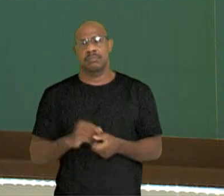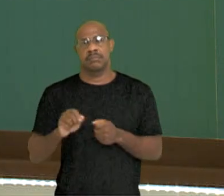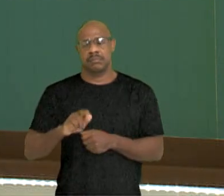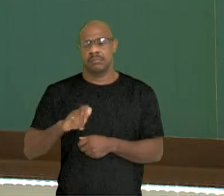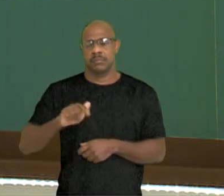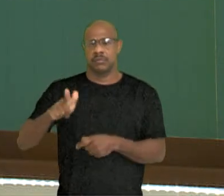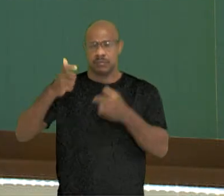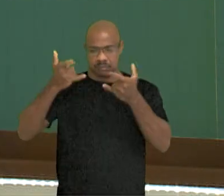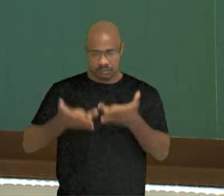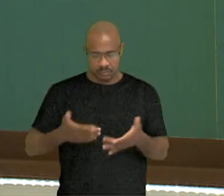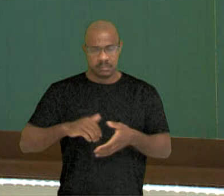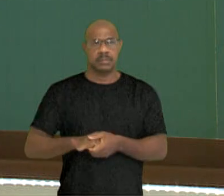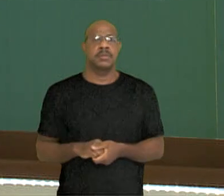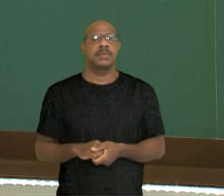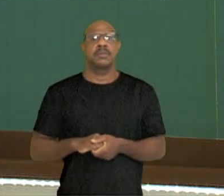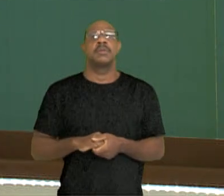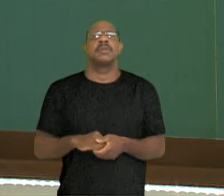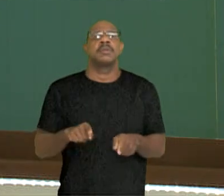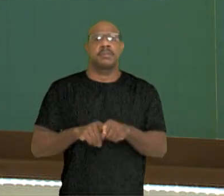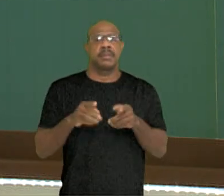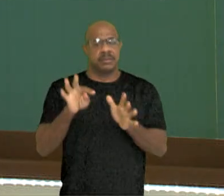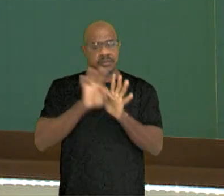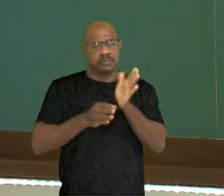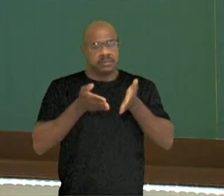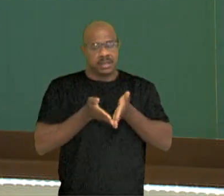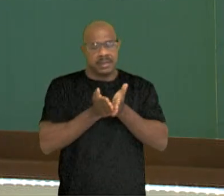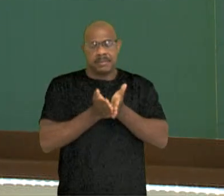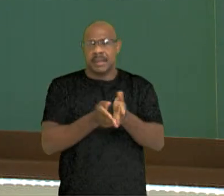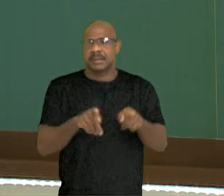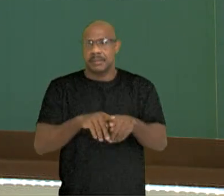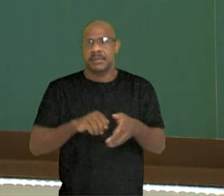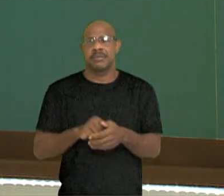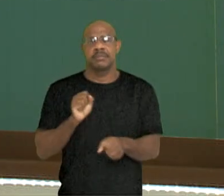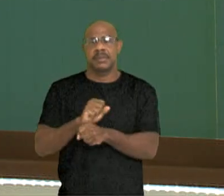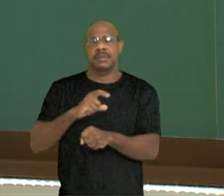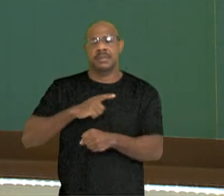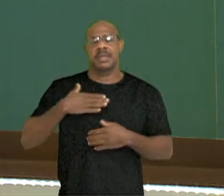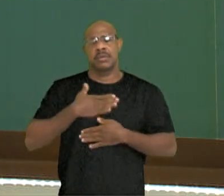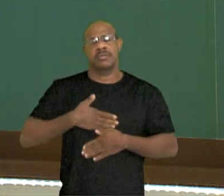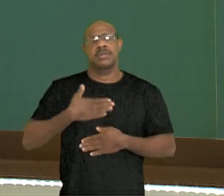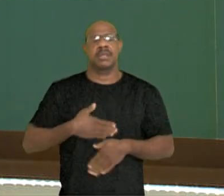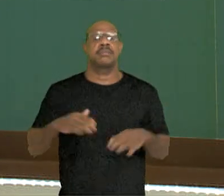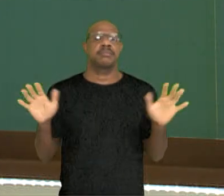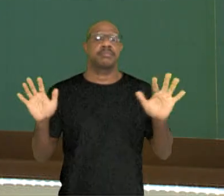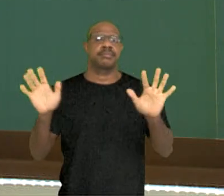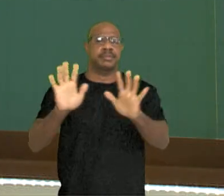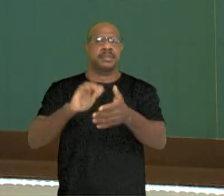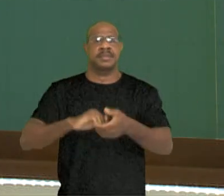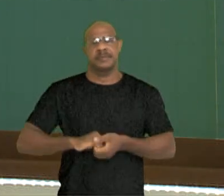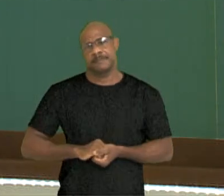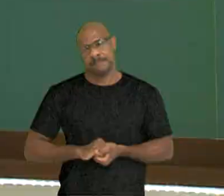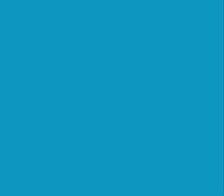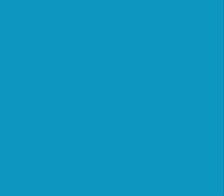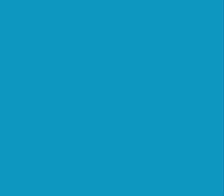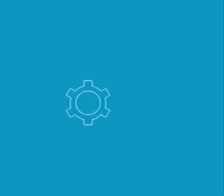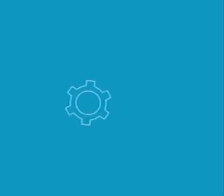Gil Vicente, o Alto da Barca da Compadecida. Espero que vocês tenham gostado. Até breve!